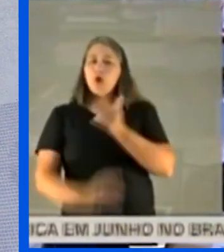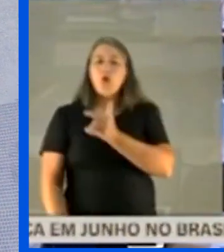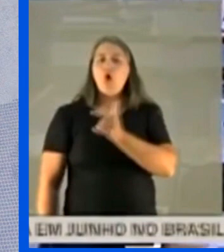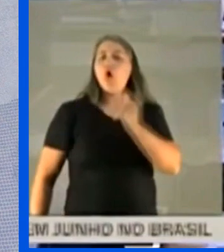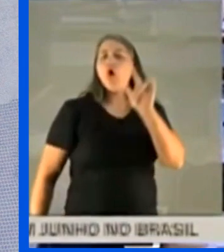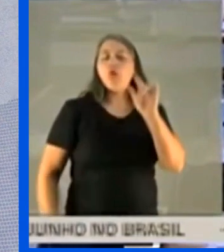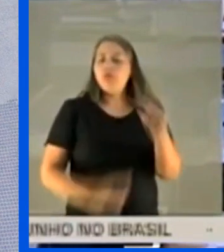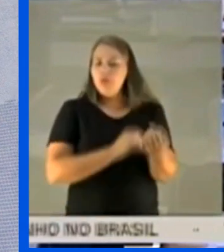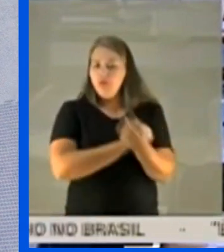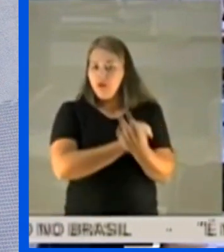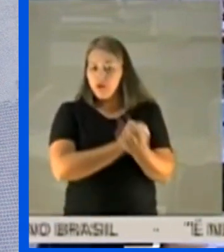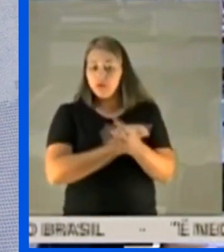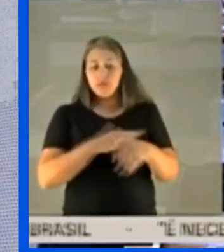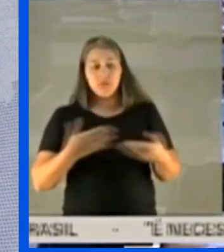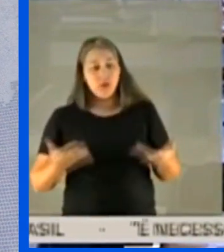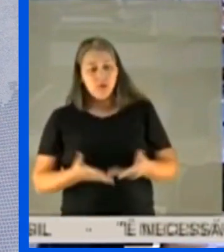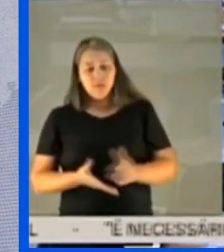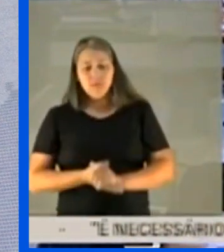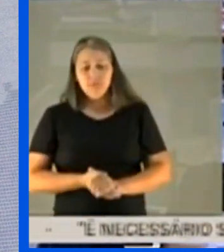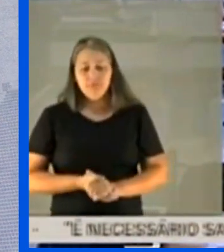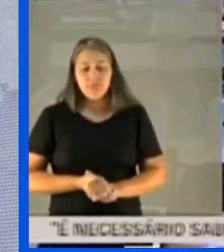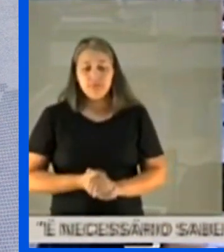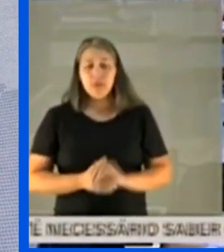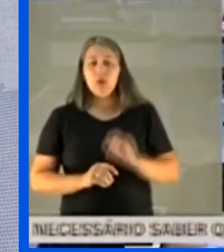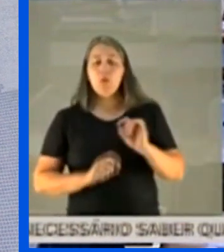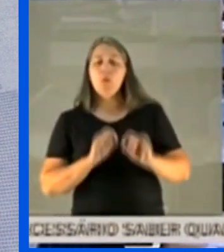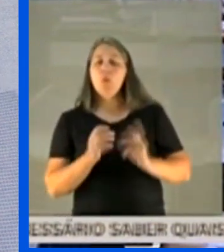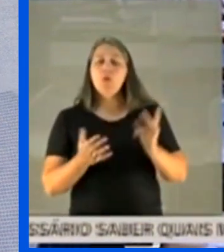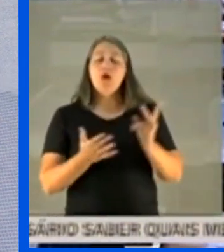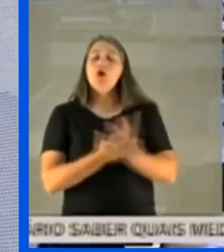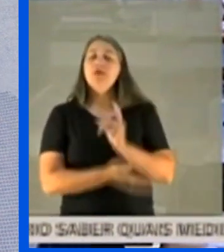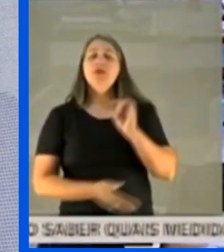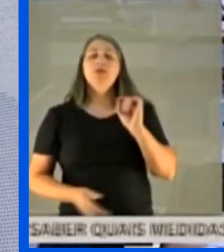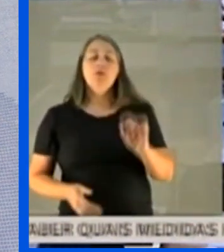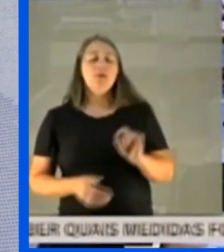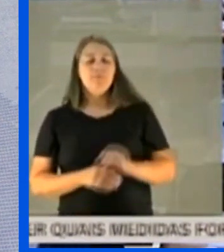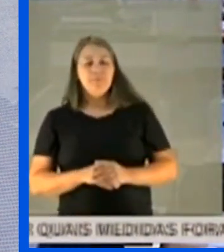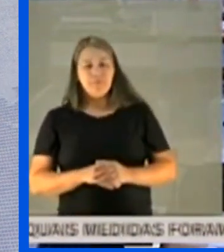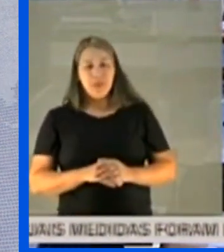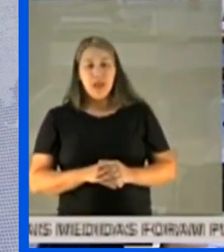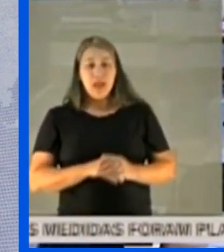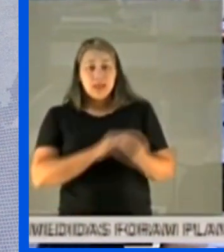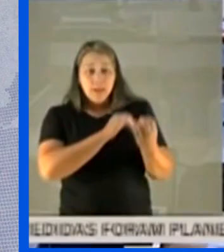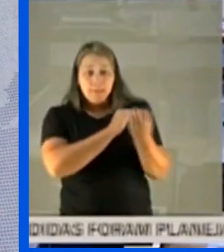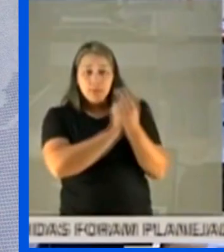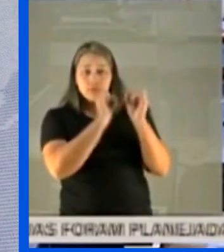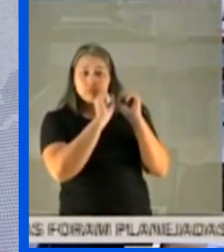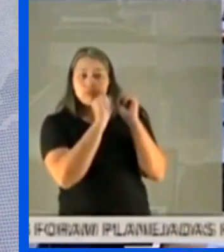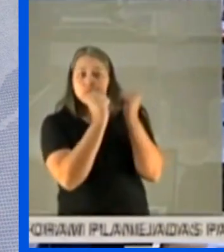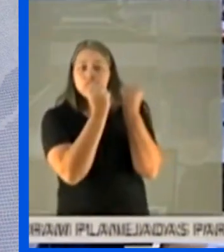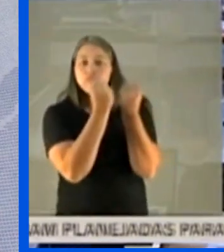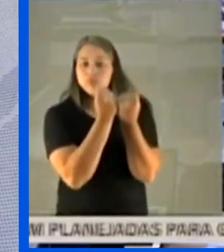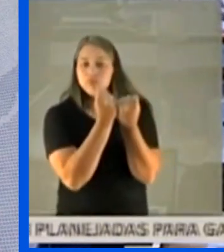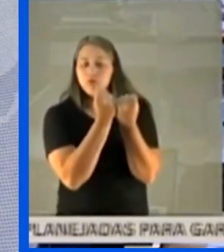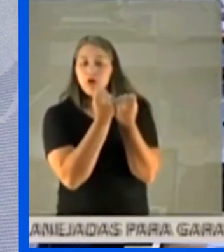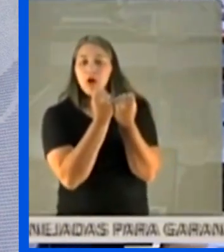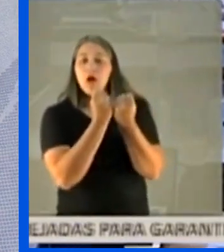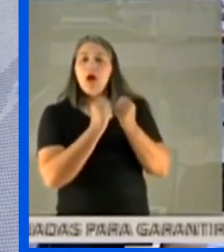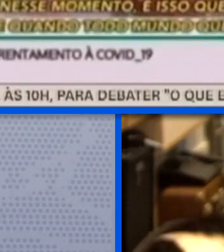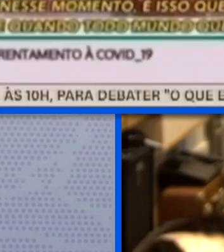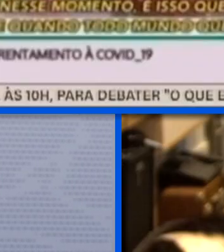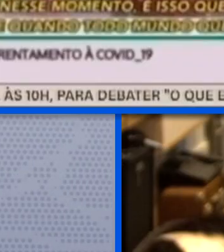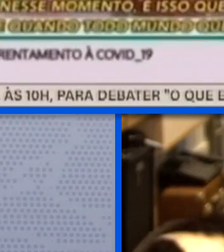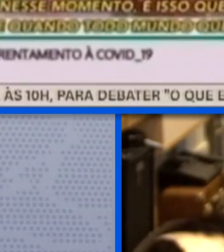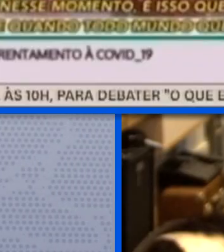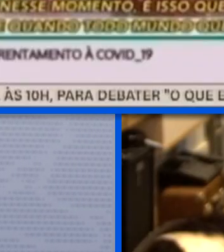outros vírus. Então, o que acontece é que esse fato, que é a imunidade de rebanho, acontece de diversas